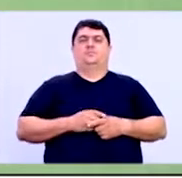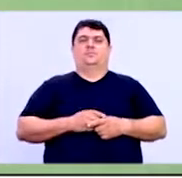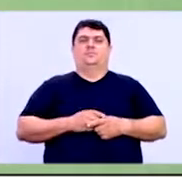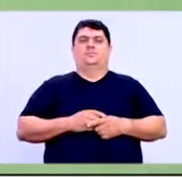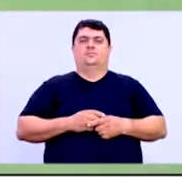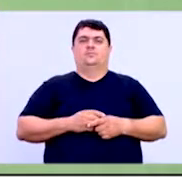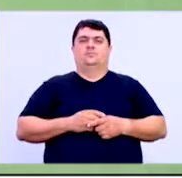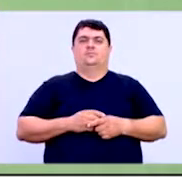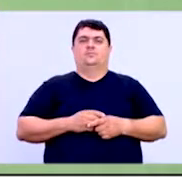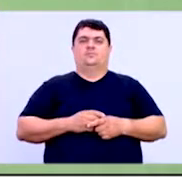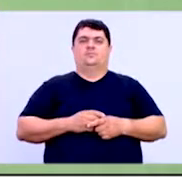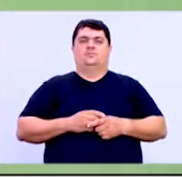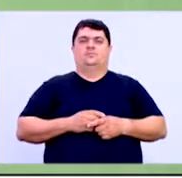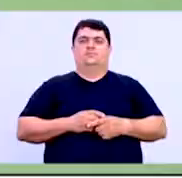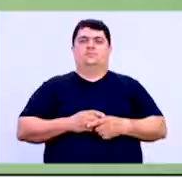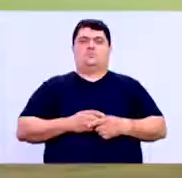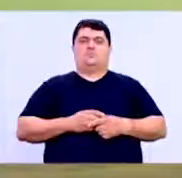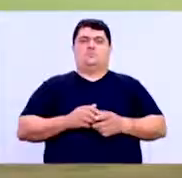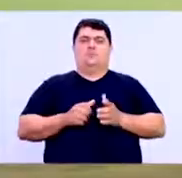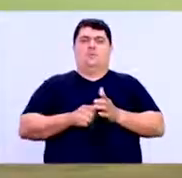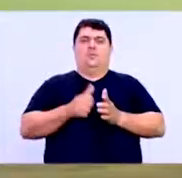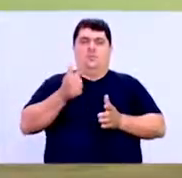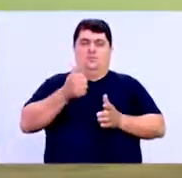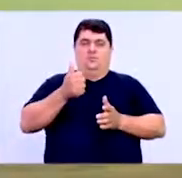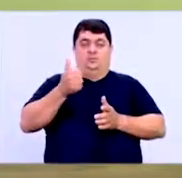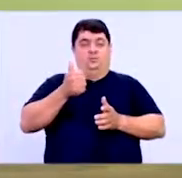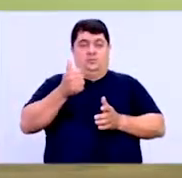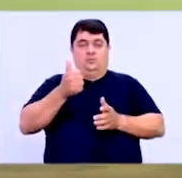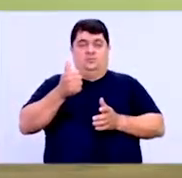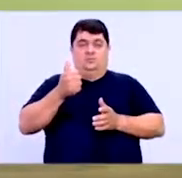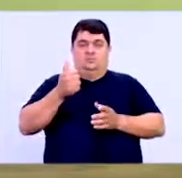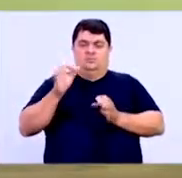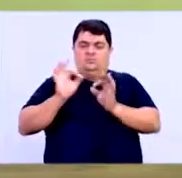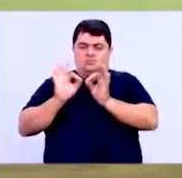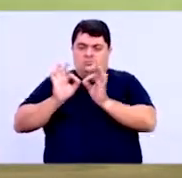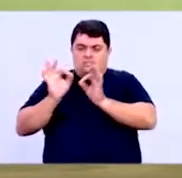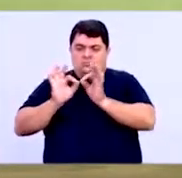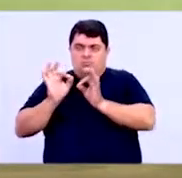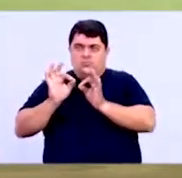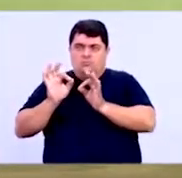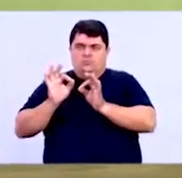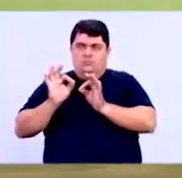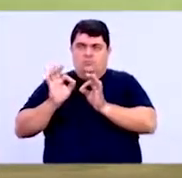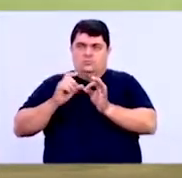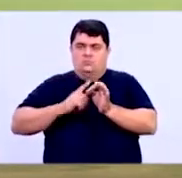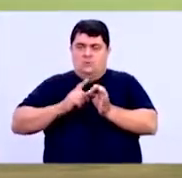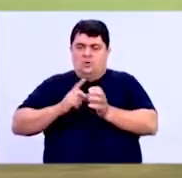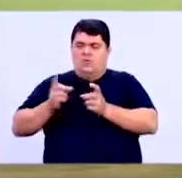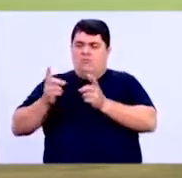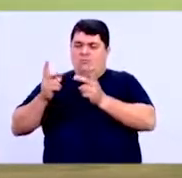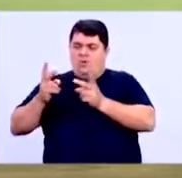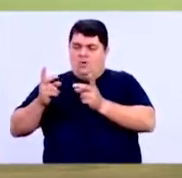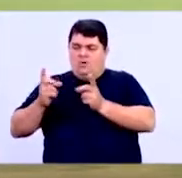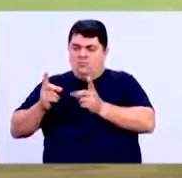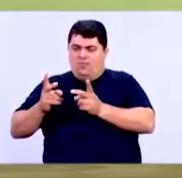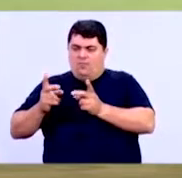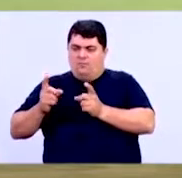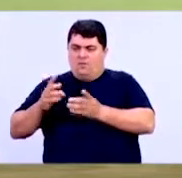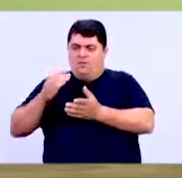aqui também a resposta, primeiro relacionamos as vendas à vista, a